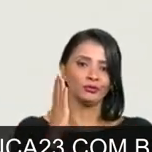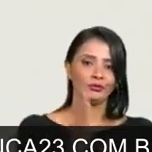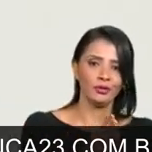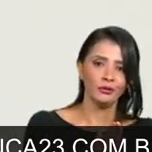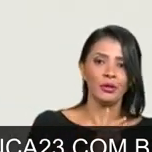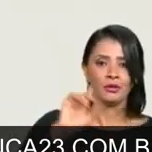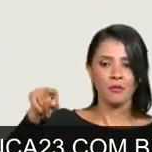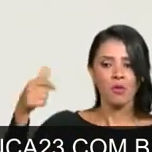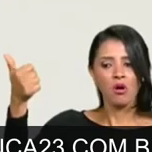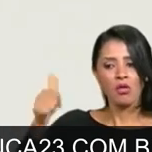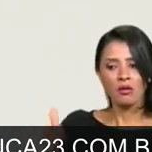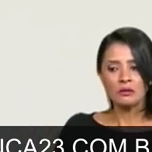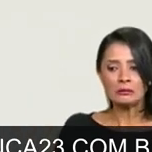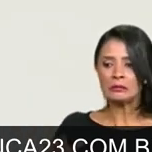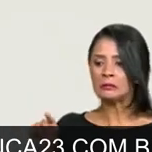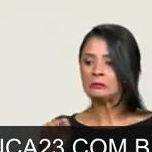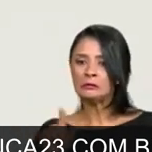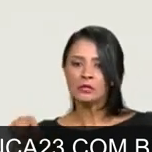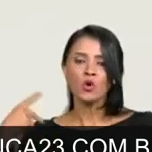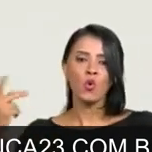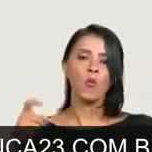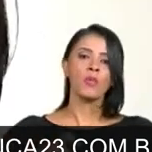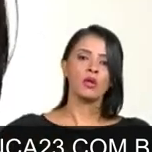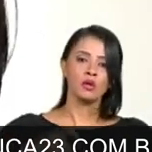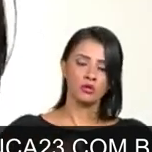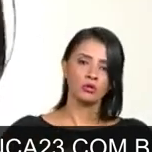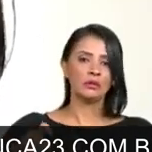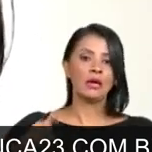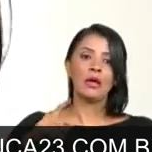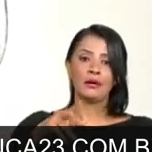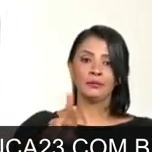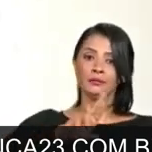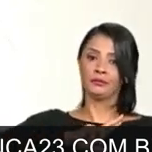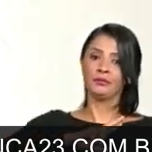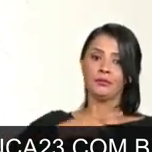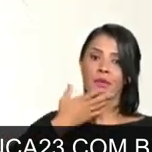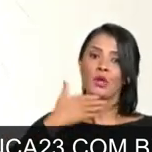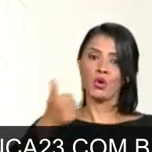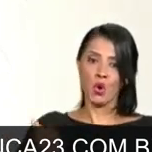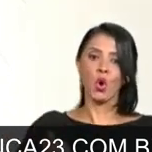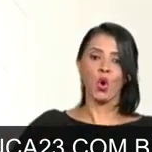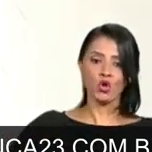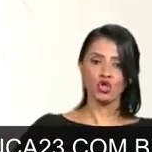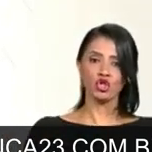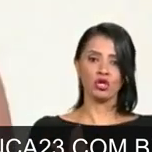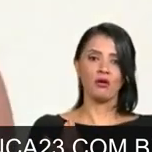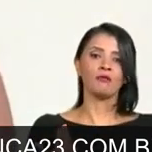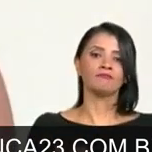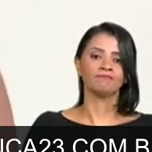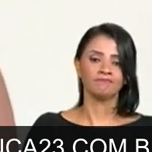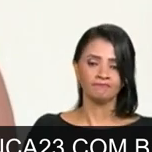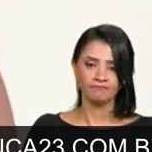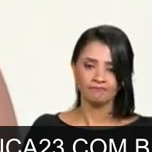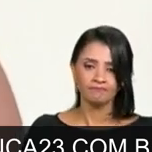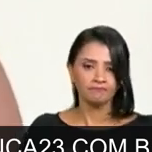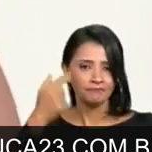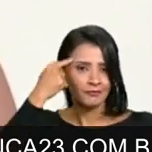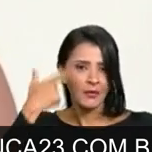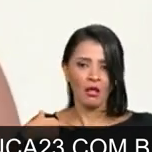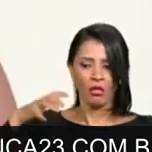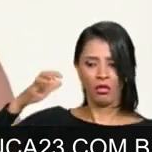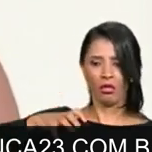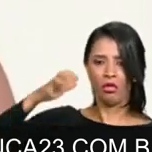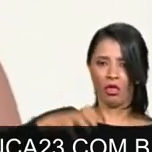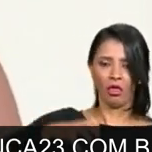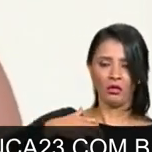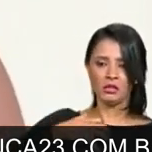Após analisar as alternativas com seus médicos, a solução adotada foi a retirada do órgão. Dizer que não me afetou